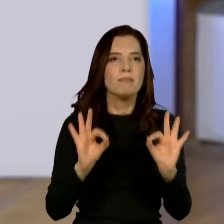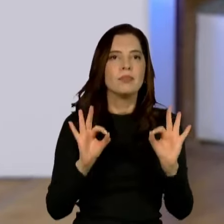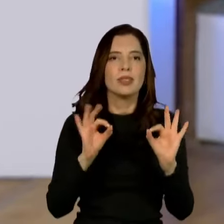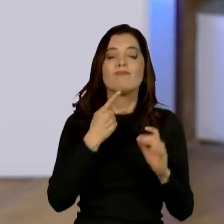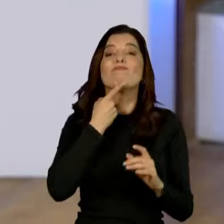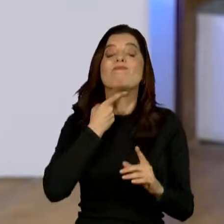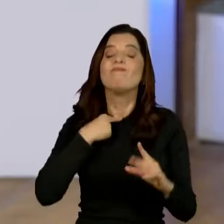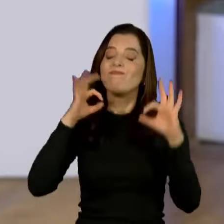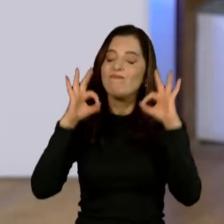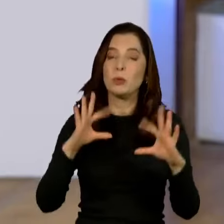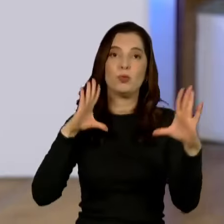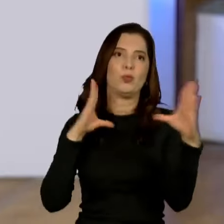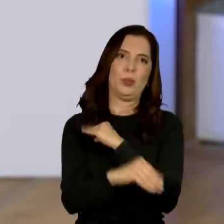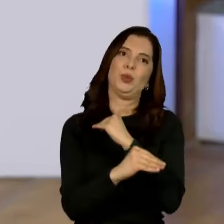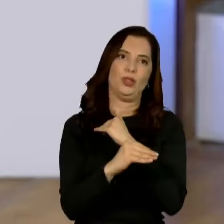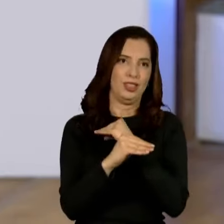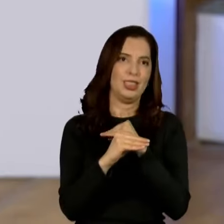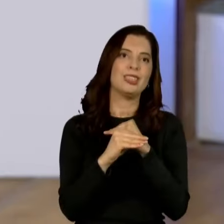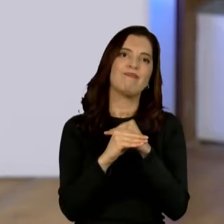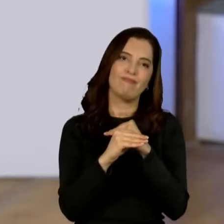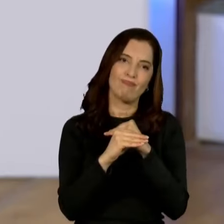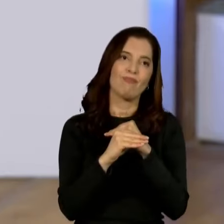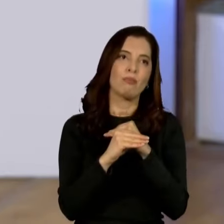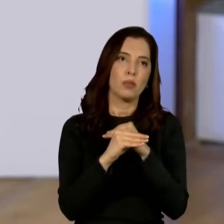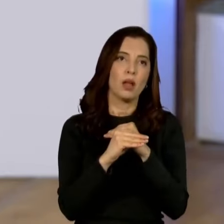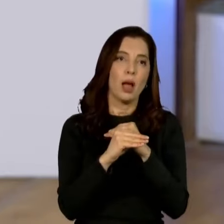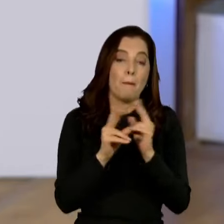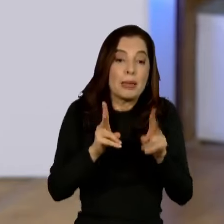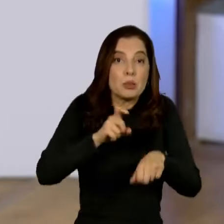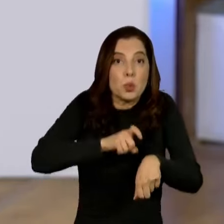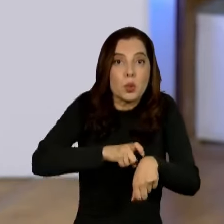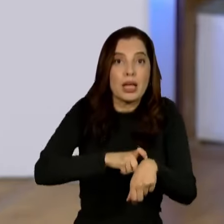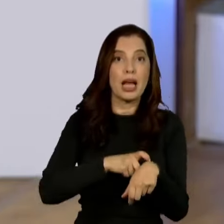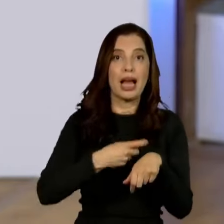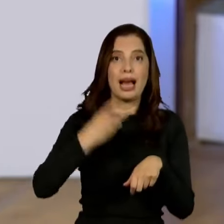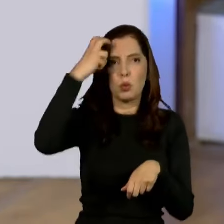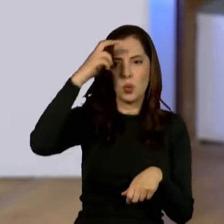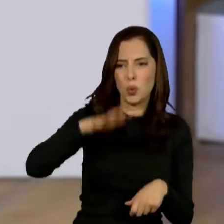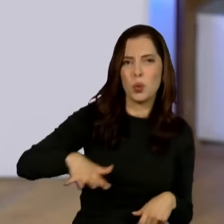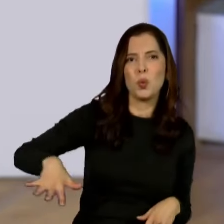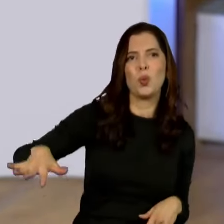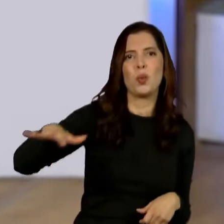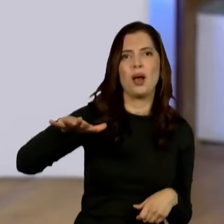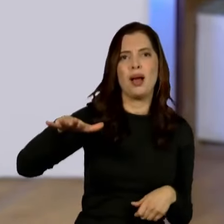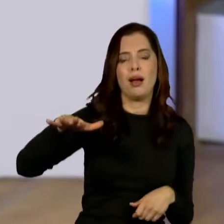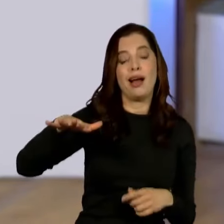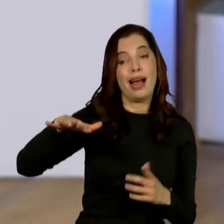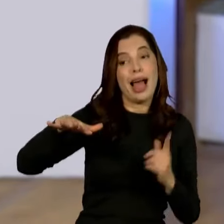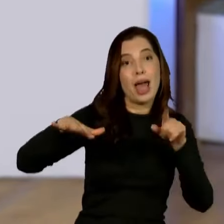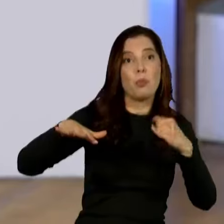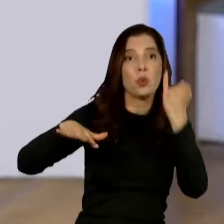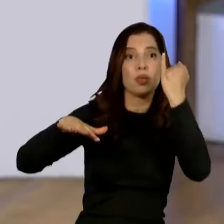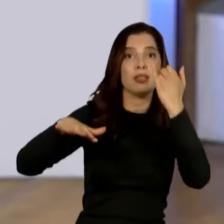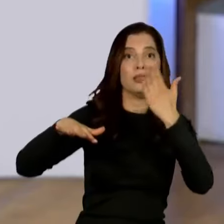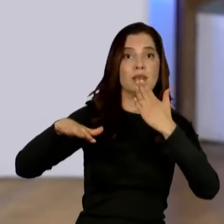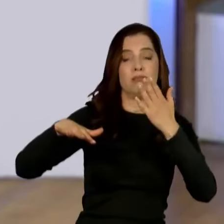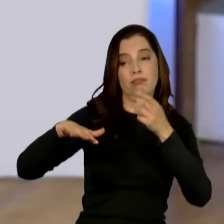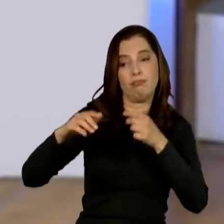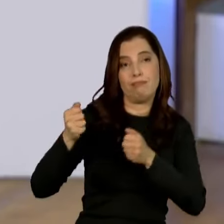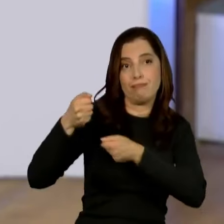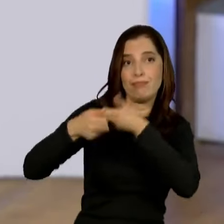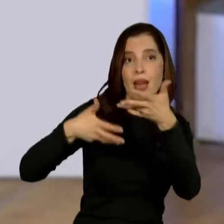fome, uma fome total, mas, em mesmo tempo, a cultura, e isso, para mim, é muito importante de dizer,